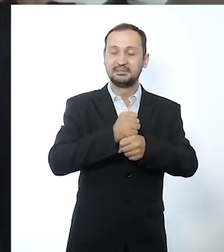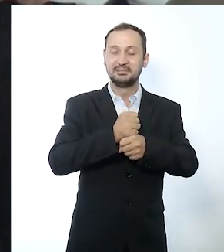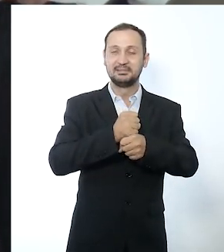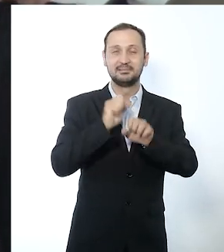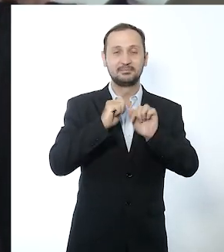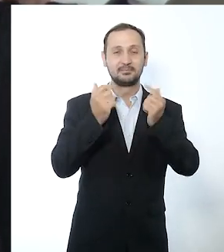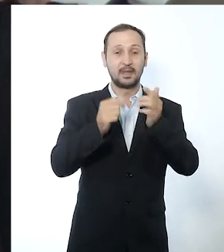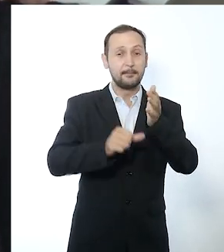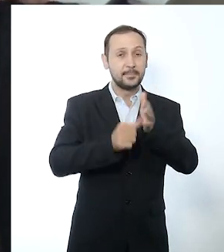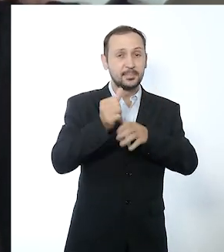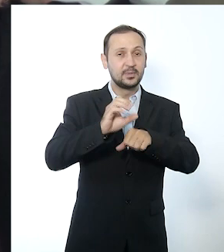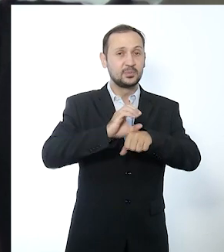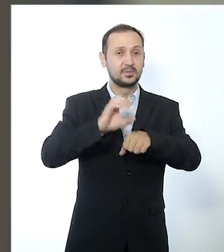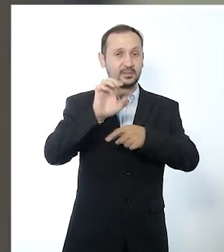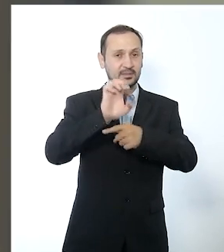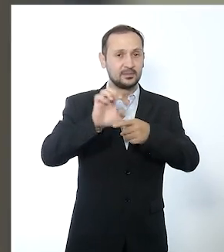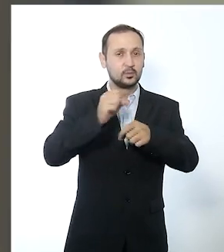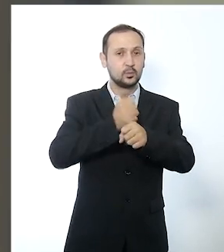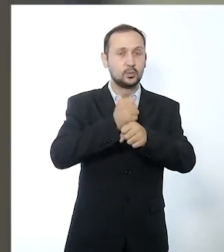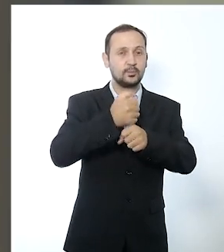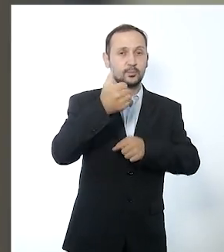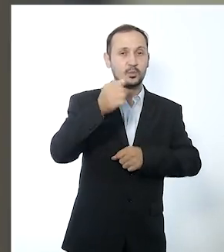primeira Constituição Estadual de